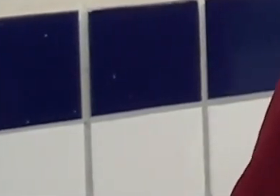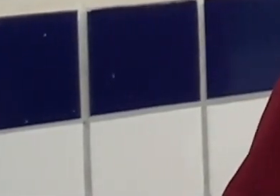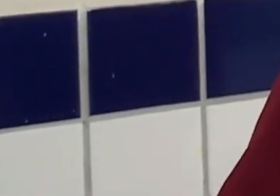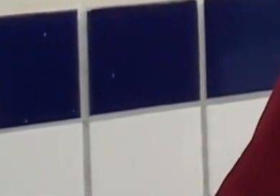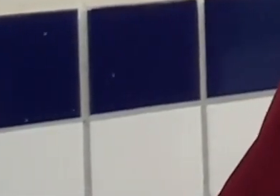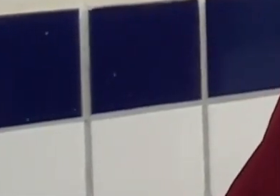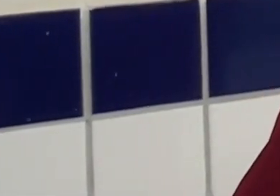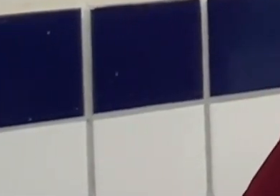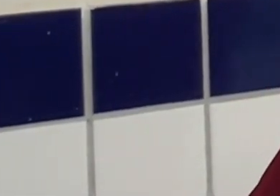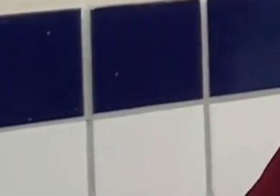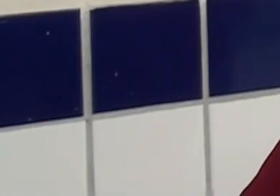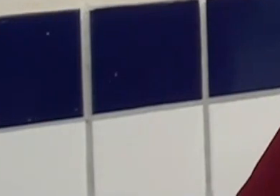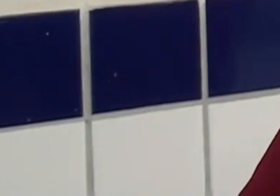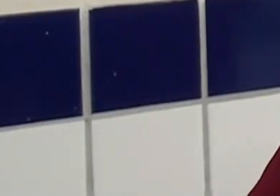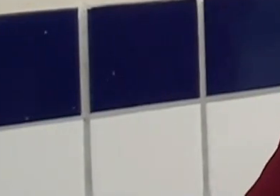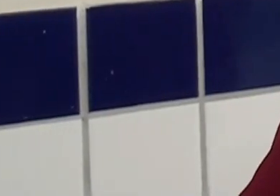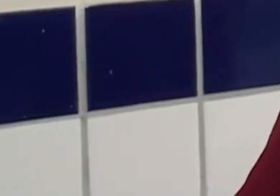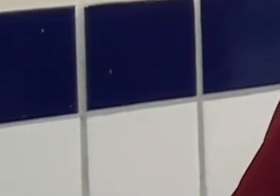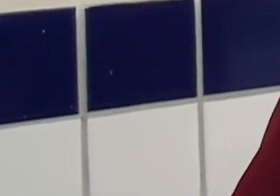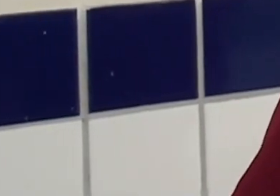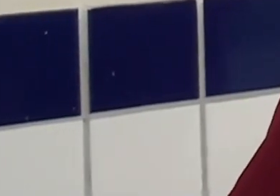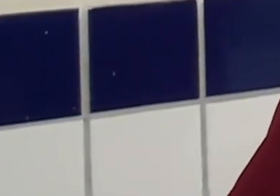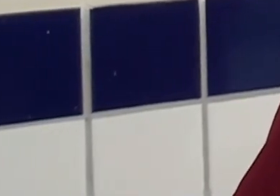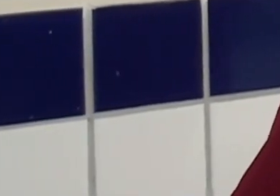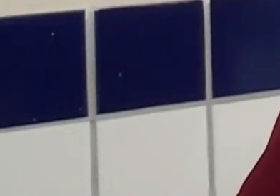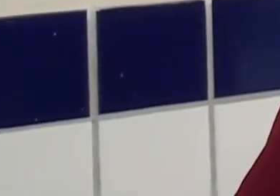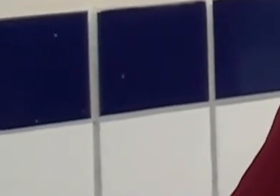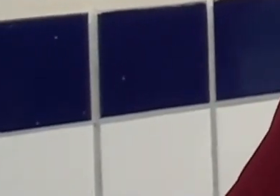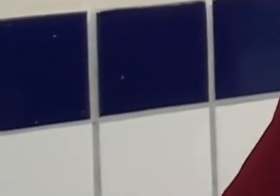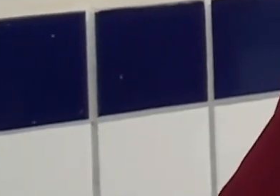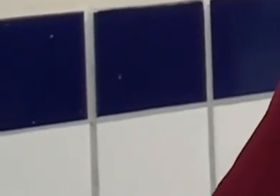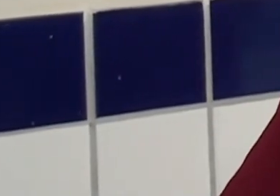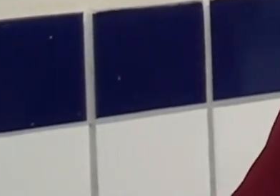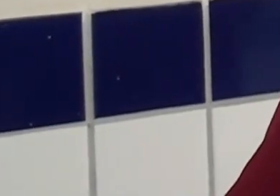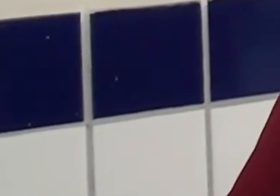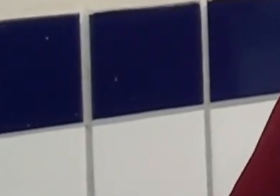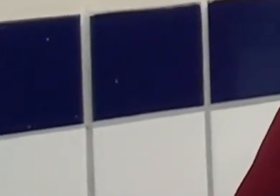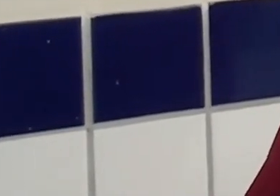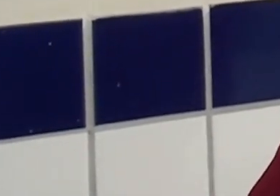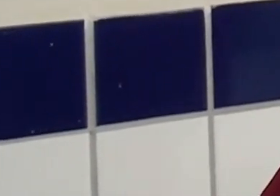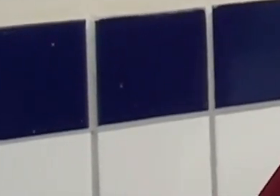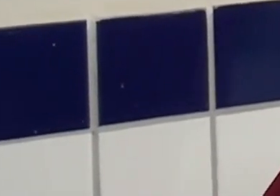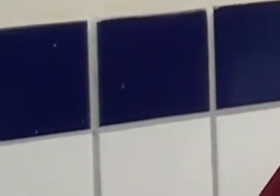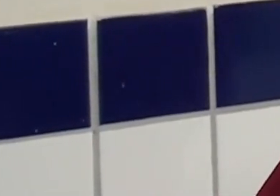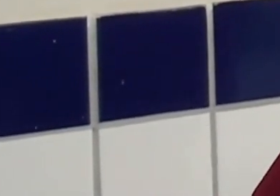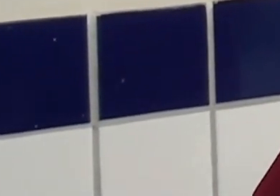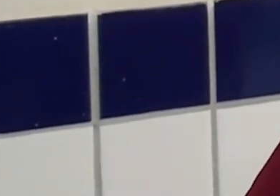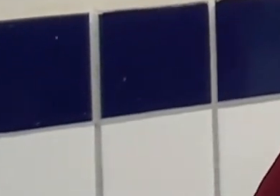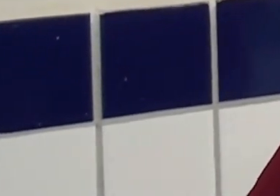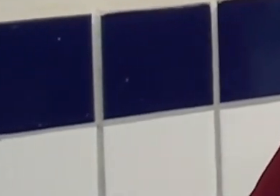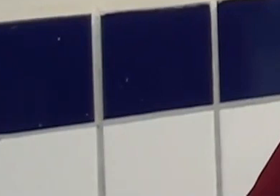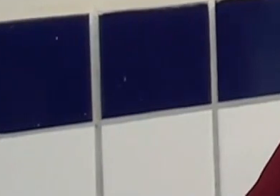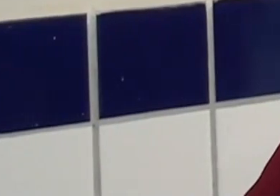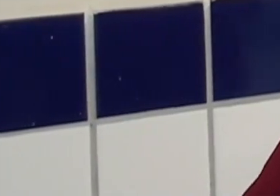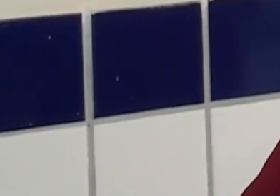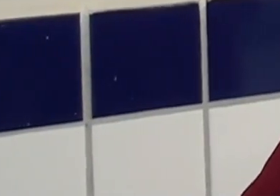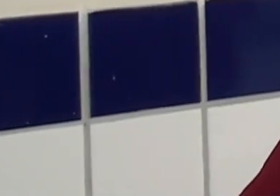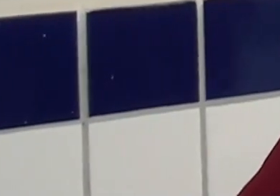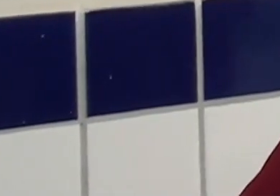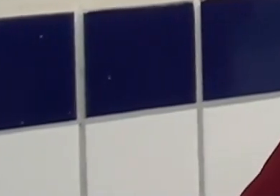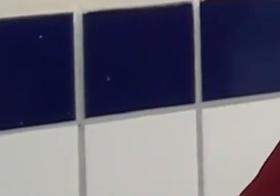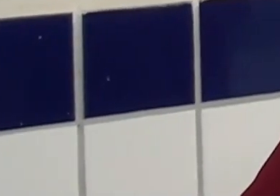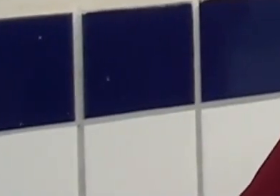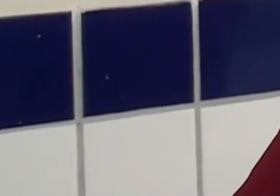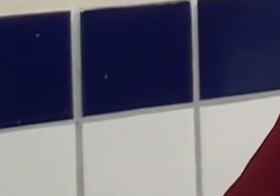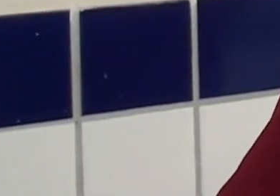nós estamos orando pelo senhor, pela sua recuperação, pela sua melhora, pois o que nós temos é para lhe agradecer por tudo que o senhor já tem feito